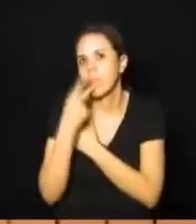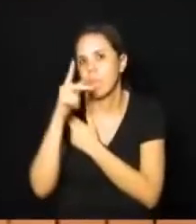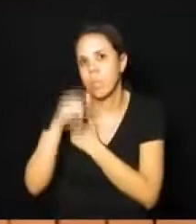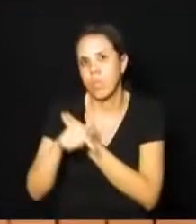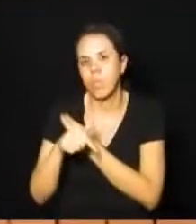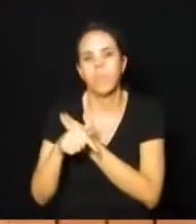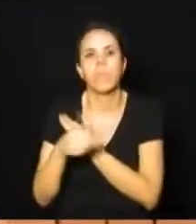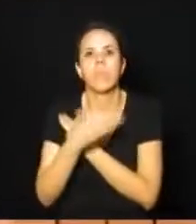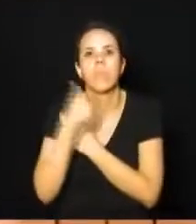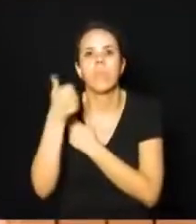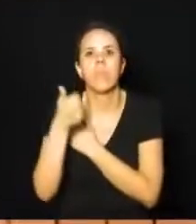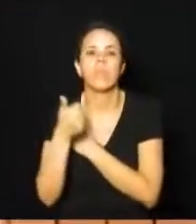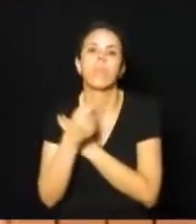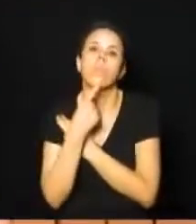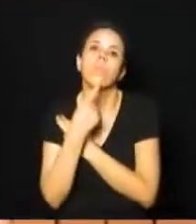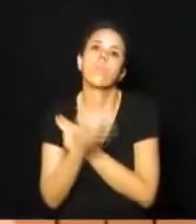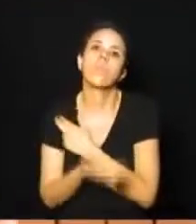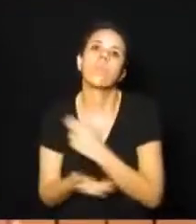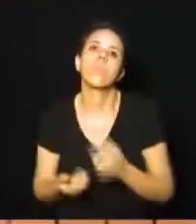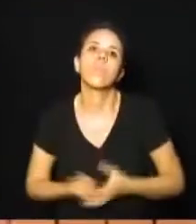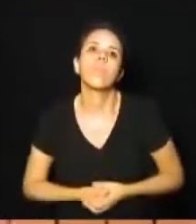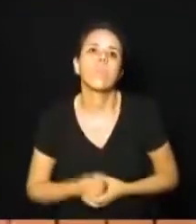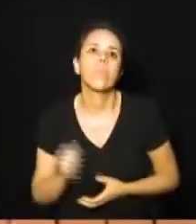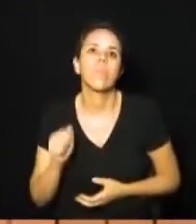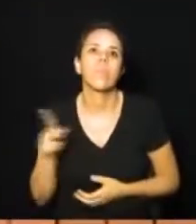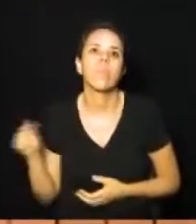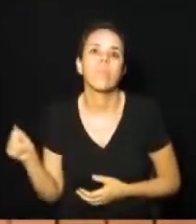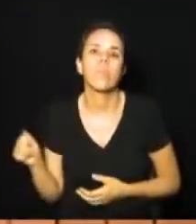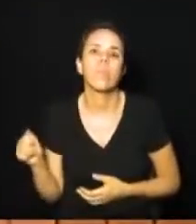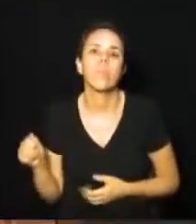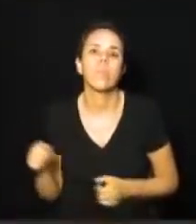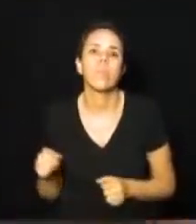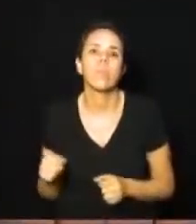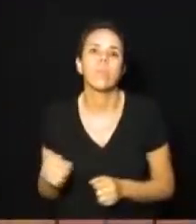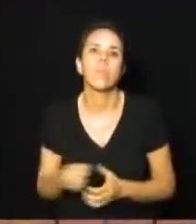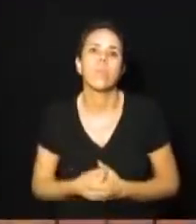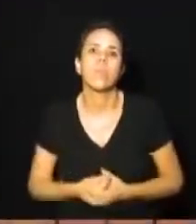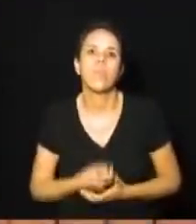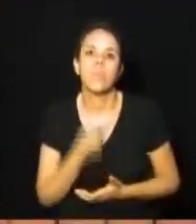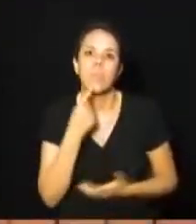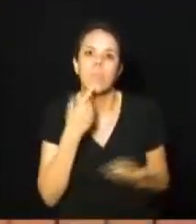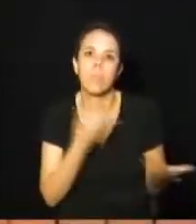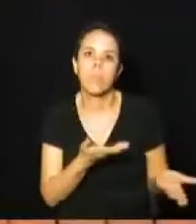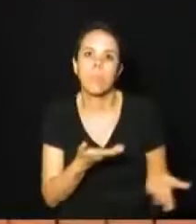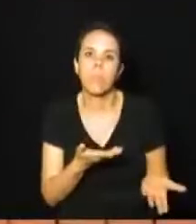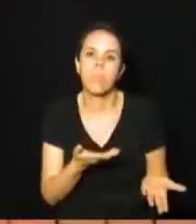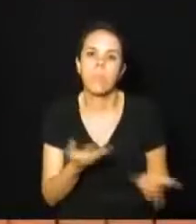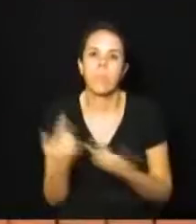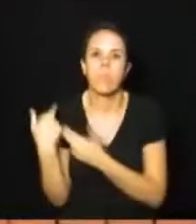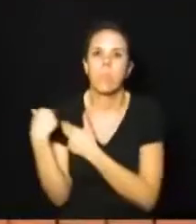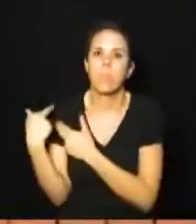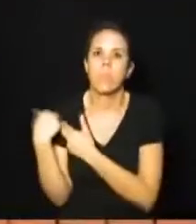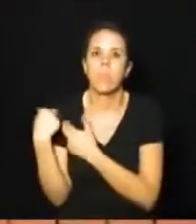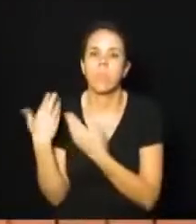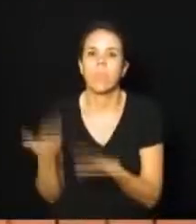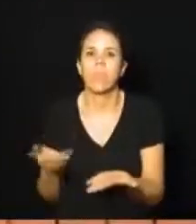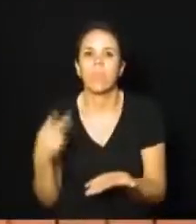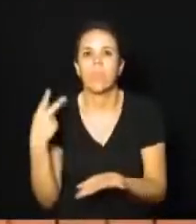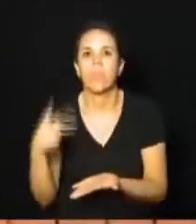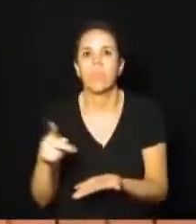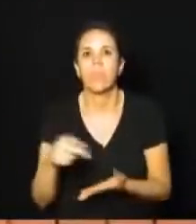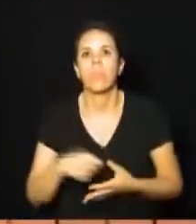pela melhor parte de Campinas, né? Que é a APA, é o pulmão de Campinas, e a responsabilidade